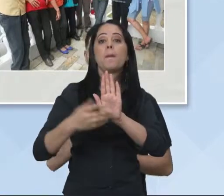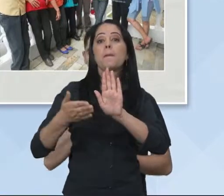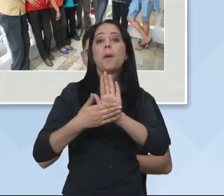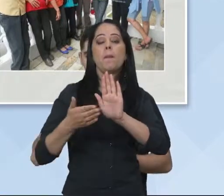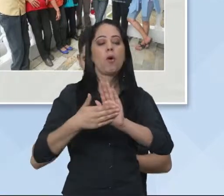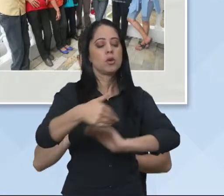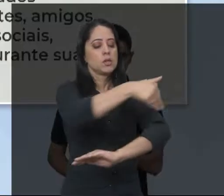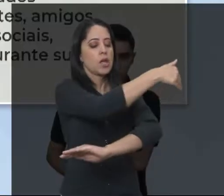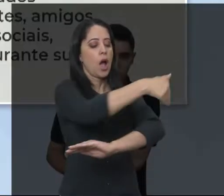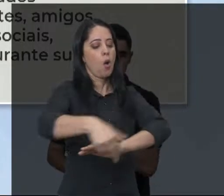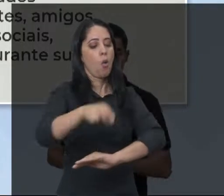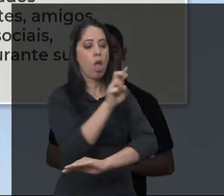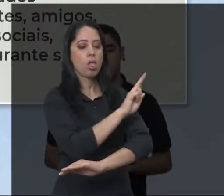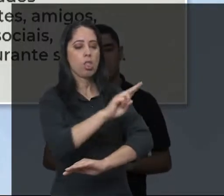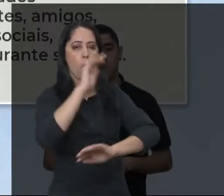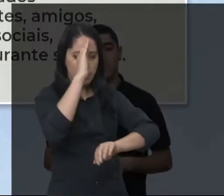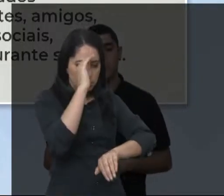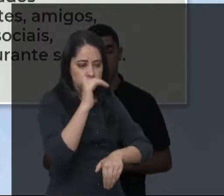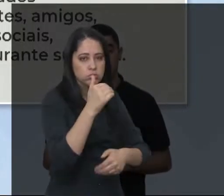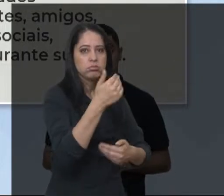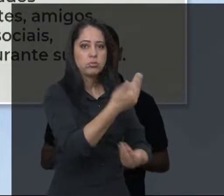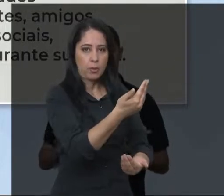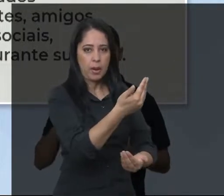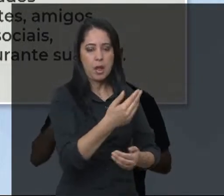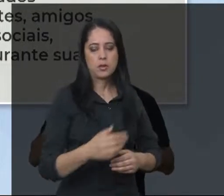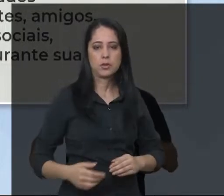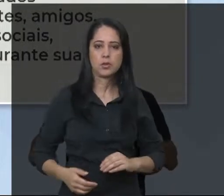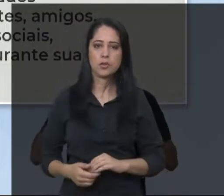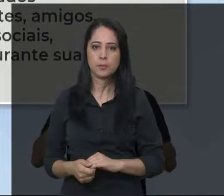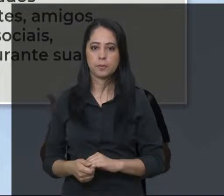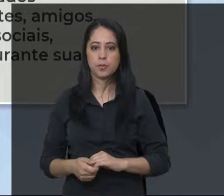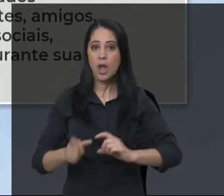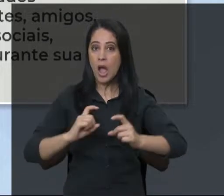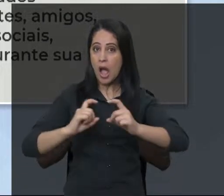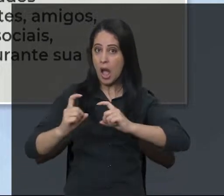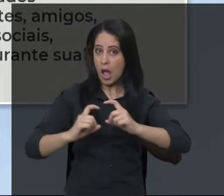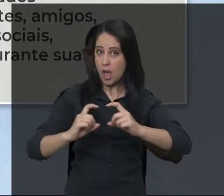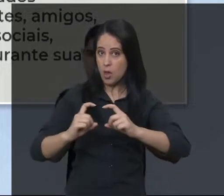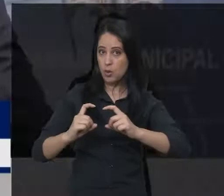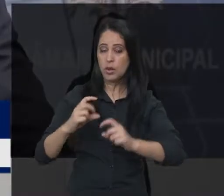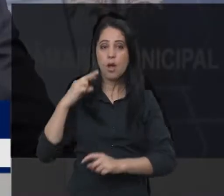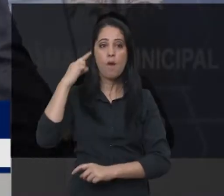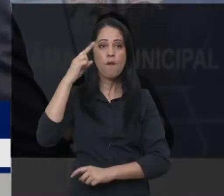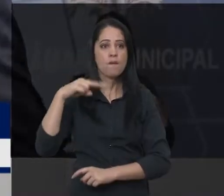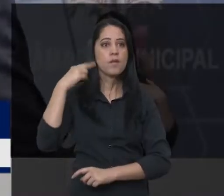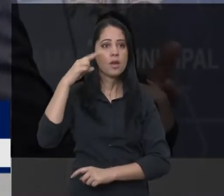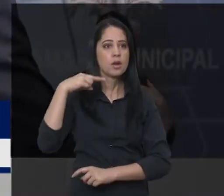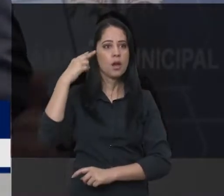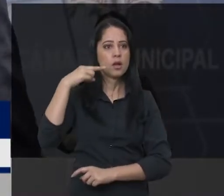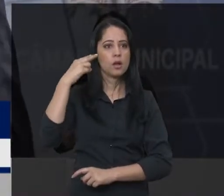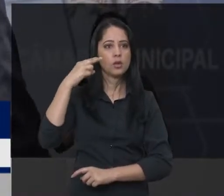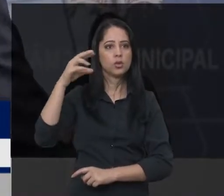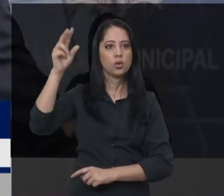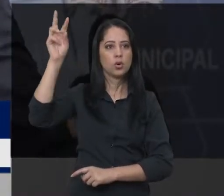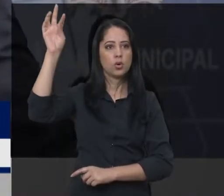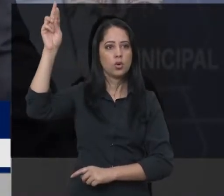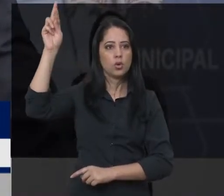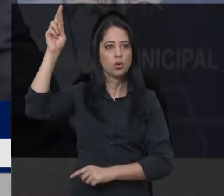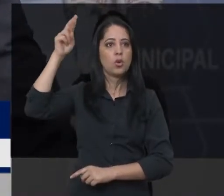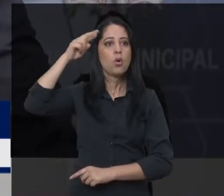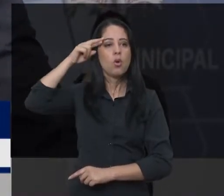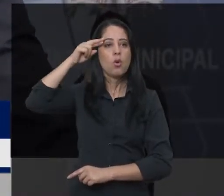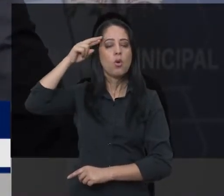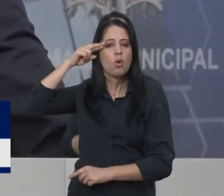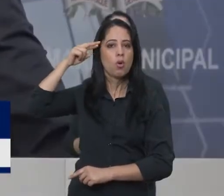pelos vereadores propostas para a denominação de ruas e espaços públicos. Durante a sessão, o vereador Rogério